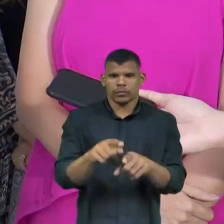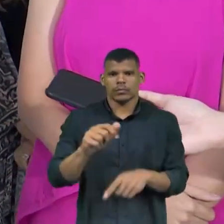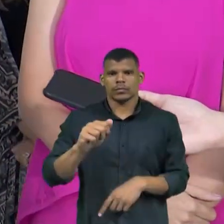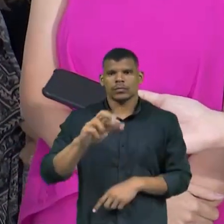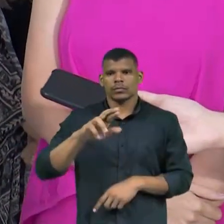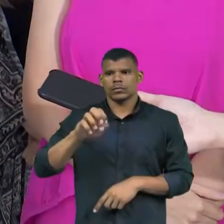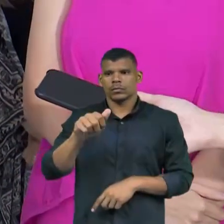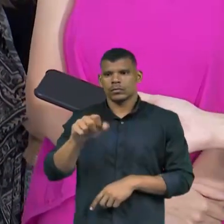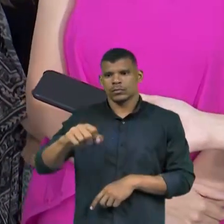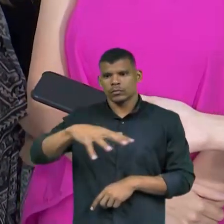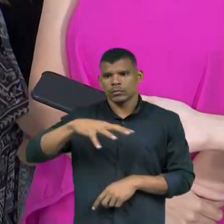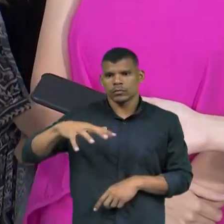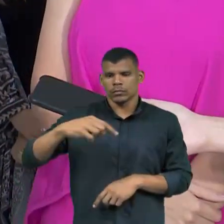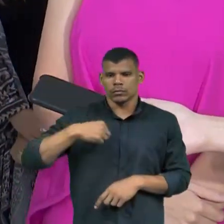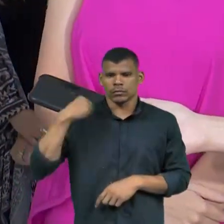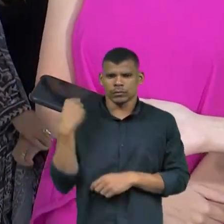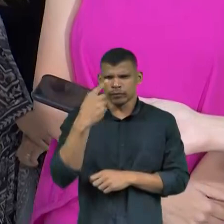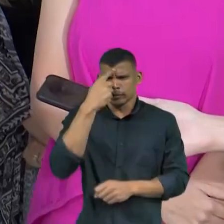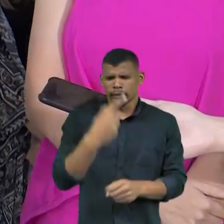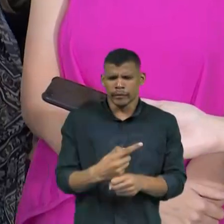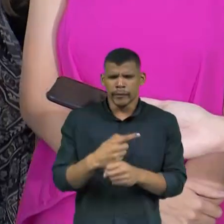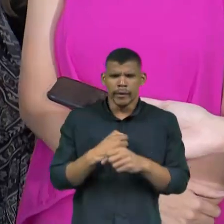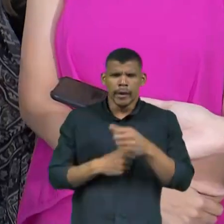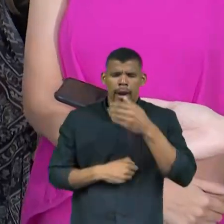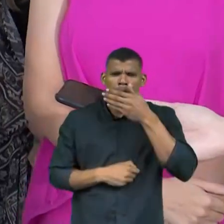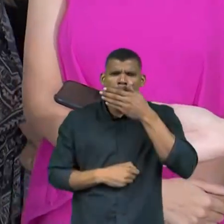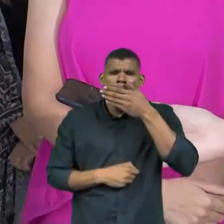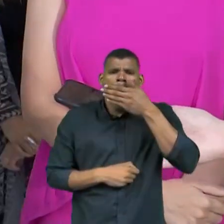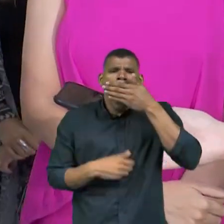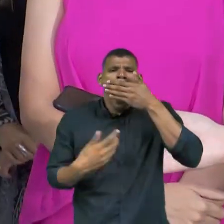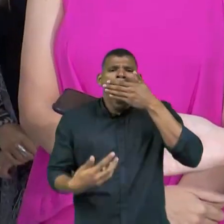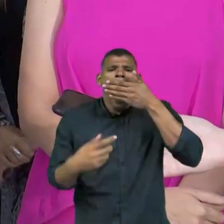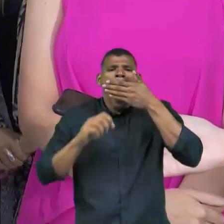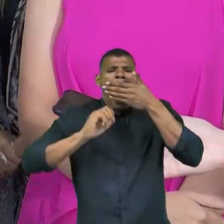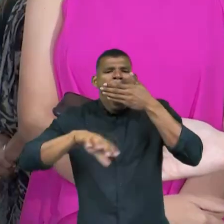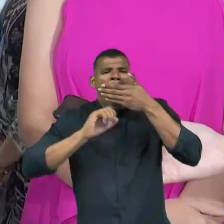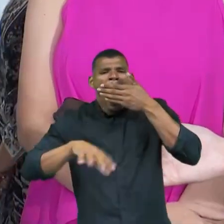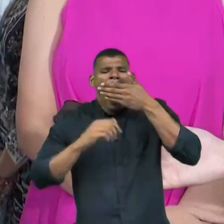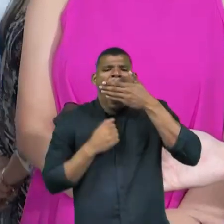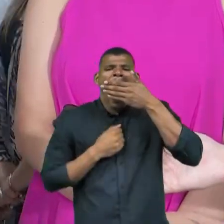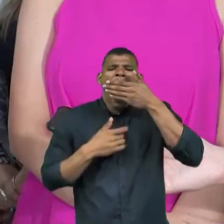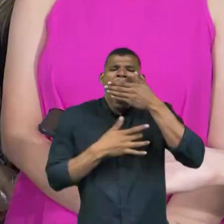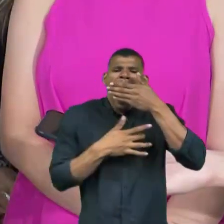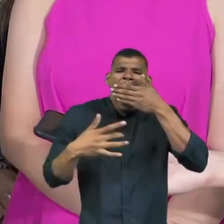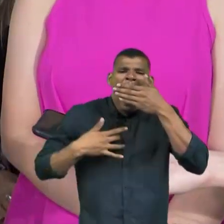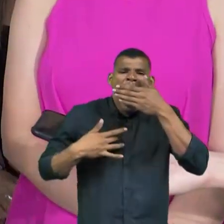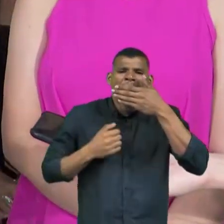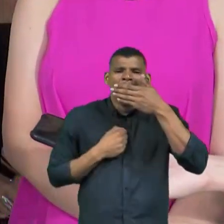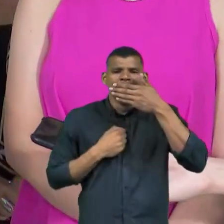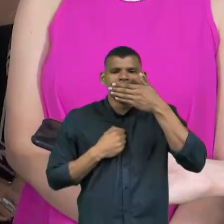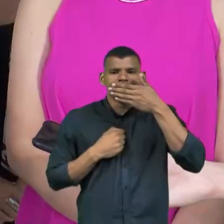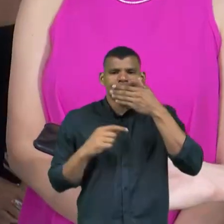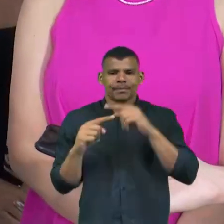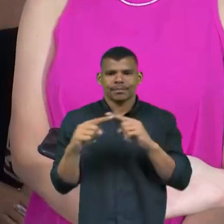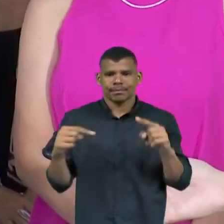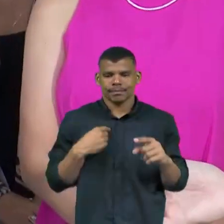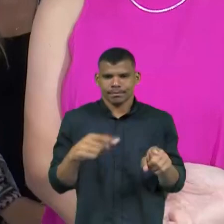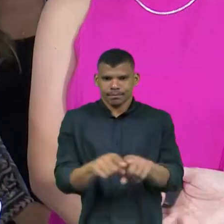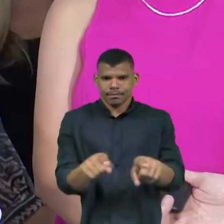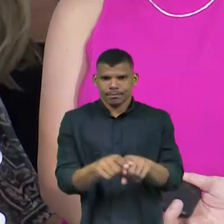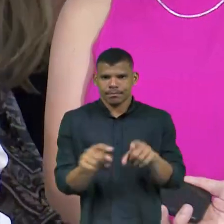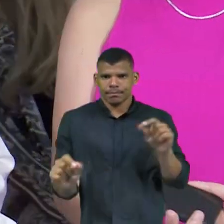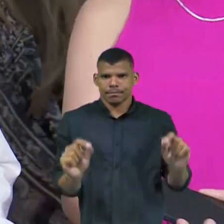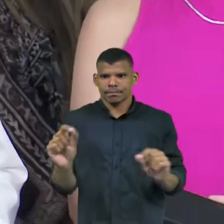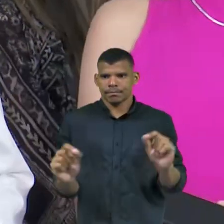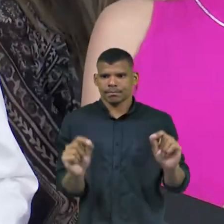que nós administramos no governo do Estado do Ceará, seja na área da educação, da saúde, mas, ao mesmo tempo, o